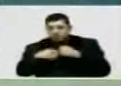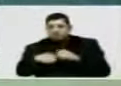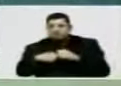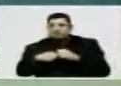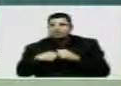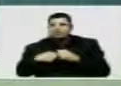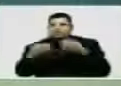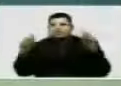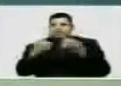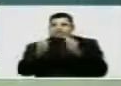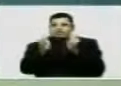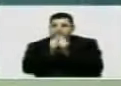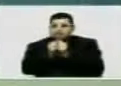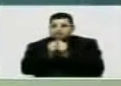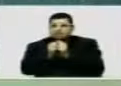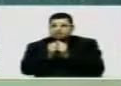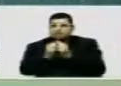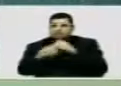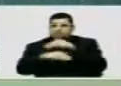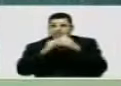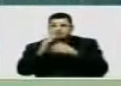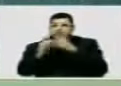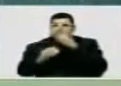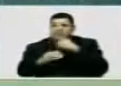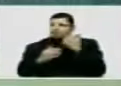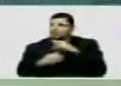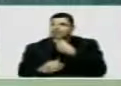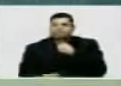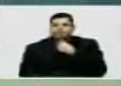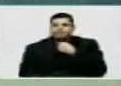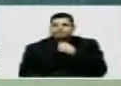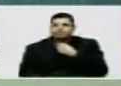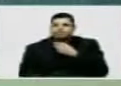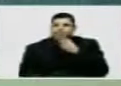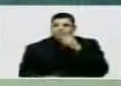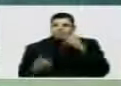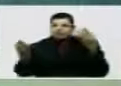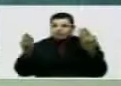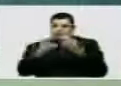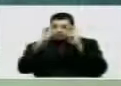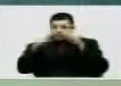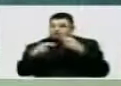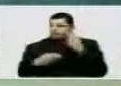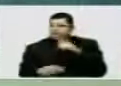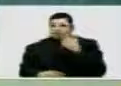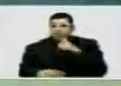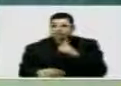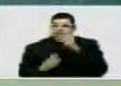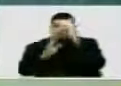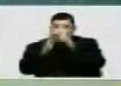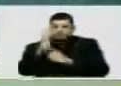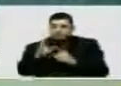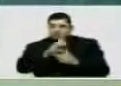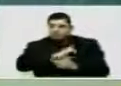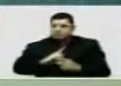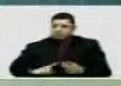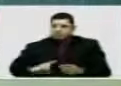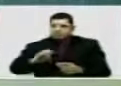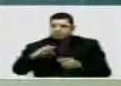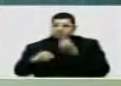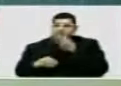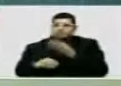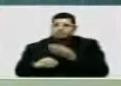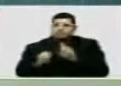de absoluta unidade em torno disso. Nós não podemos, nesse tema, nós não temos o direito, deputado Chico